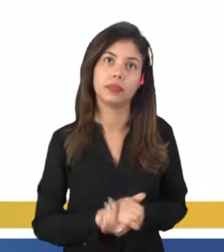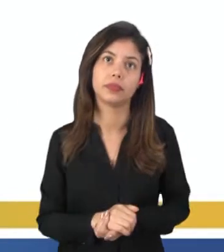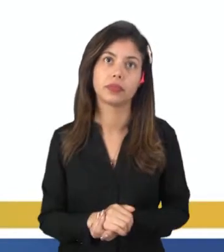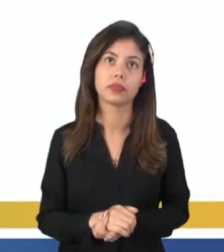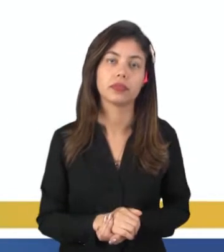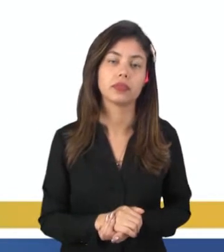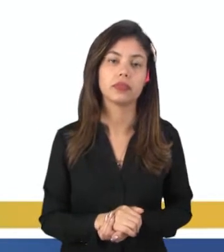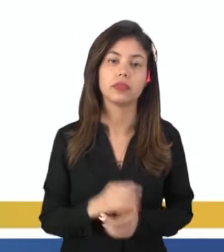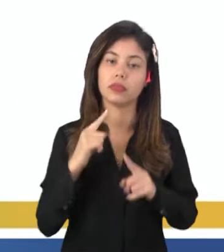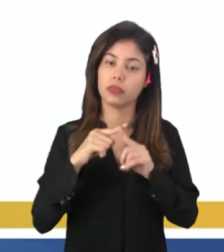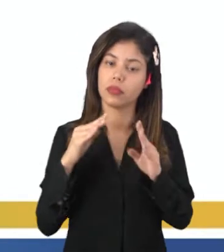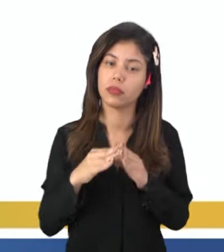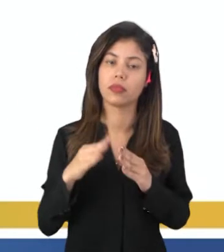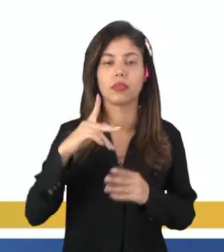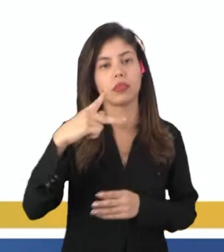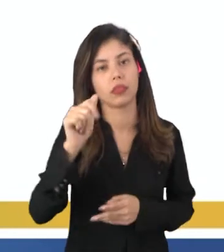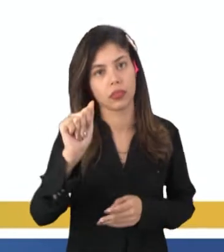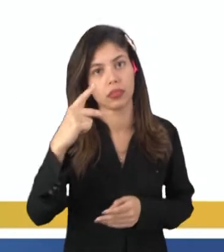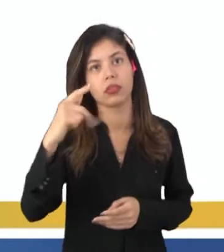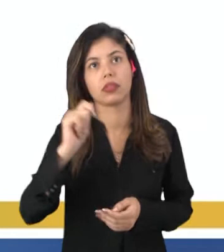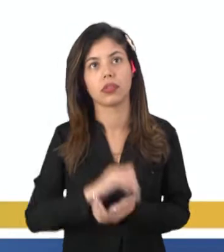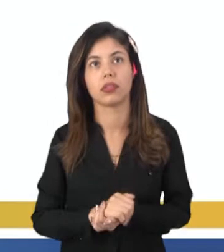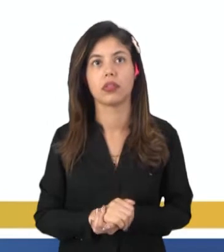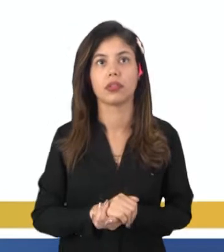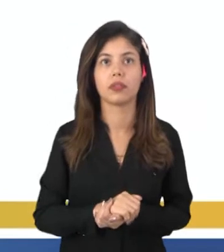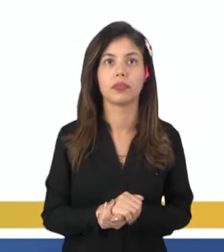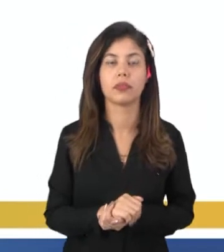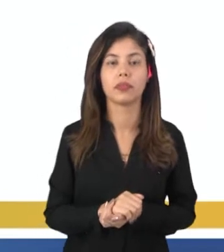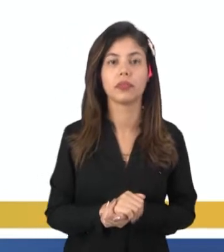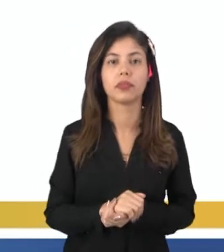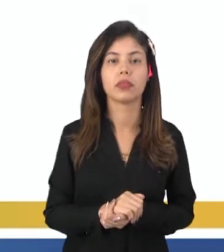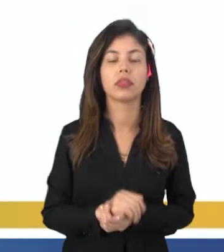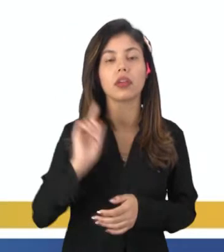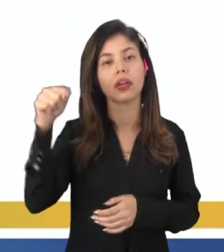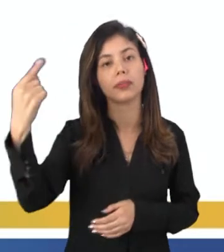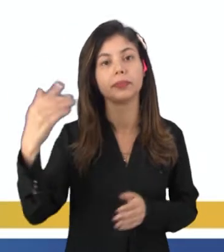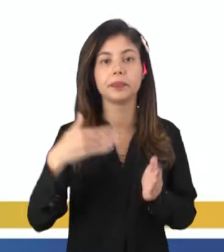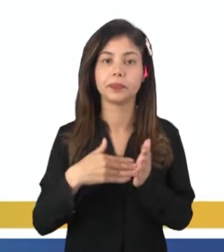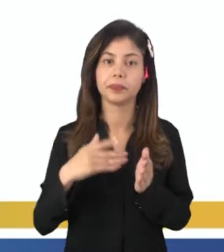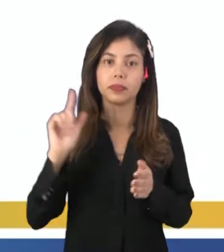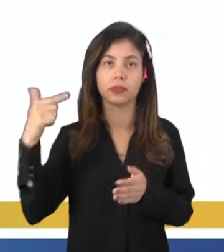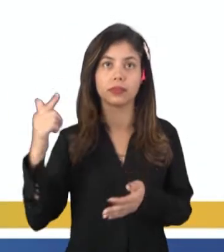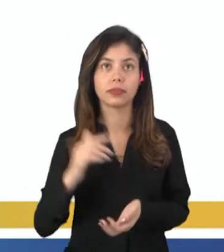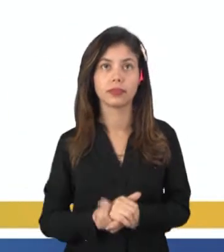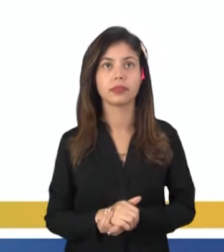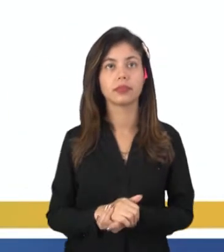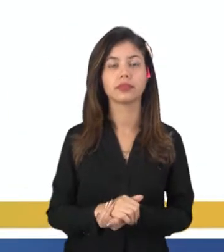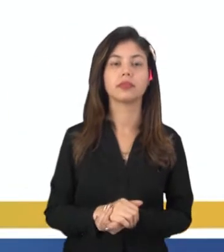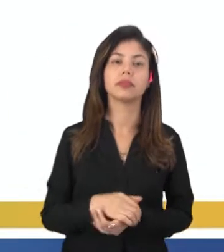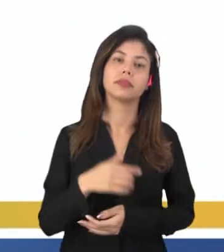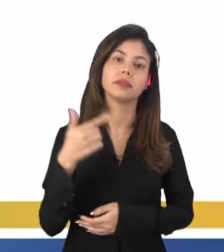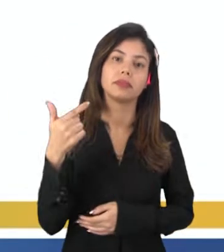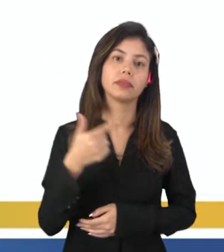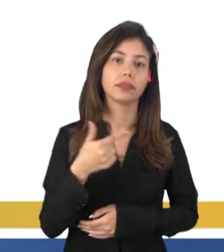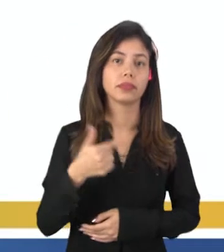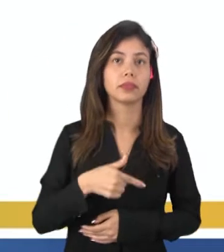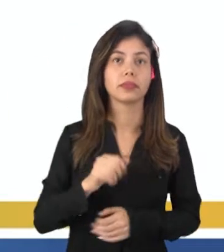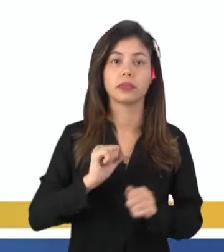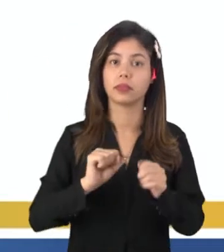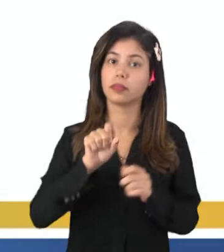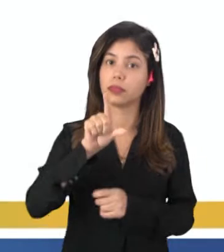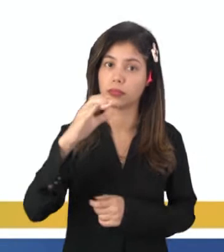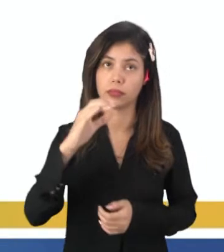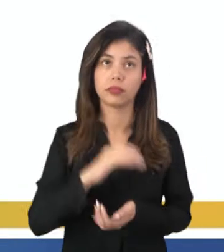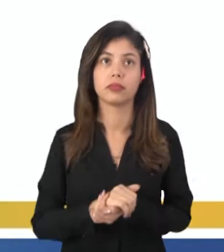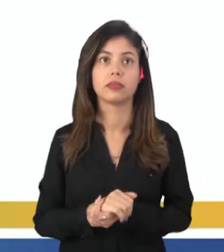clero é a igreja, tá, pessoal? Papa, bispos, arcebispos, tá? Até lá, né, segunda classe, que eram os